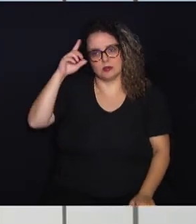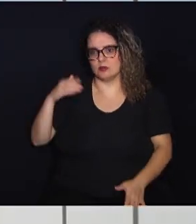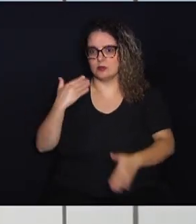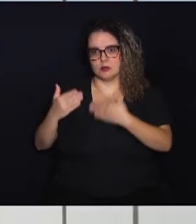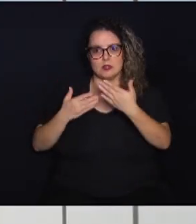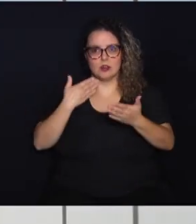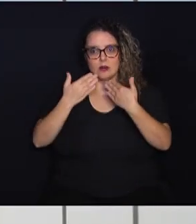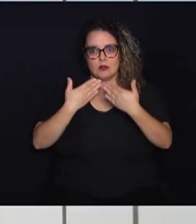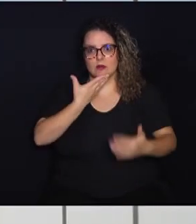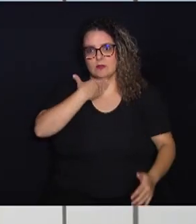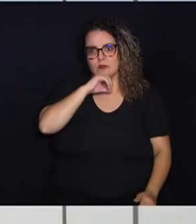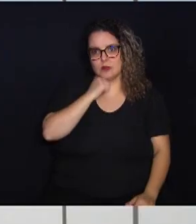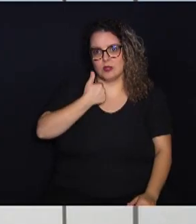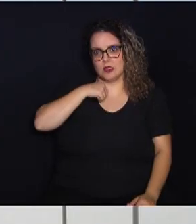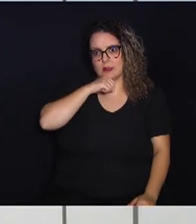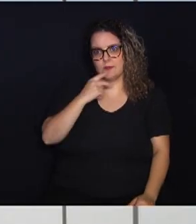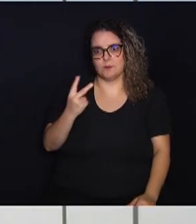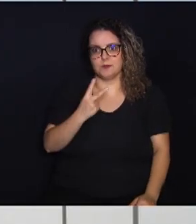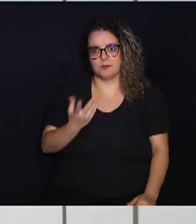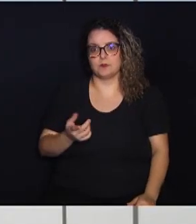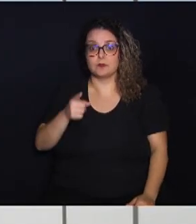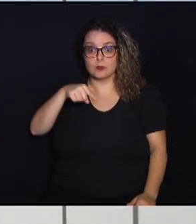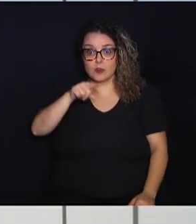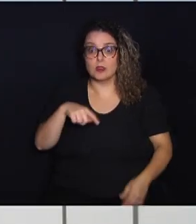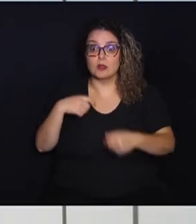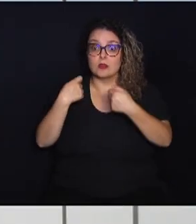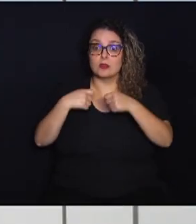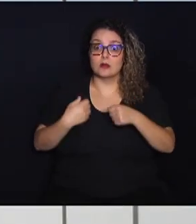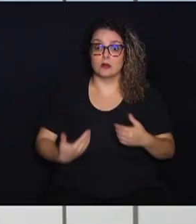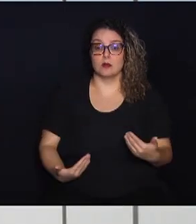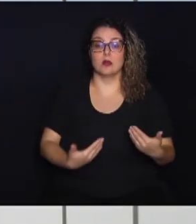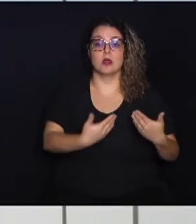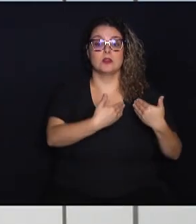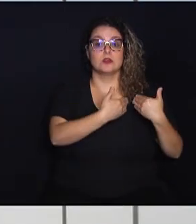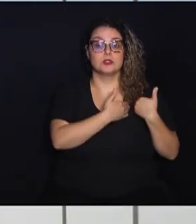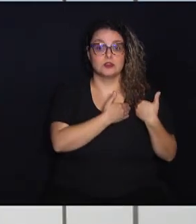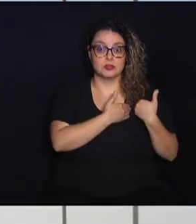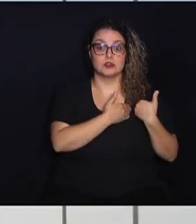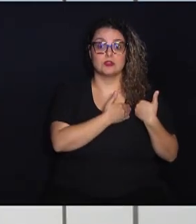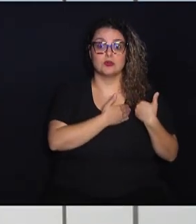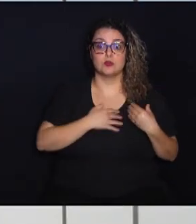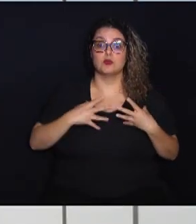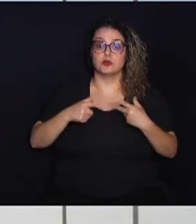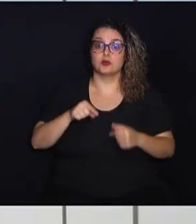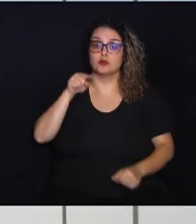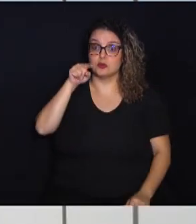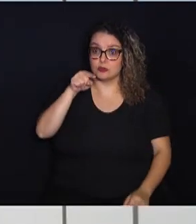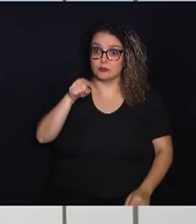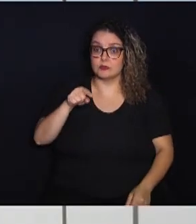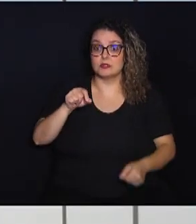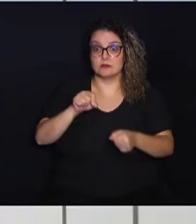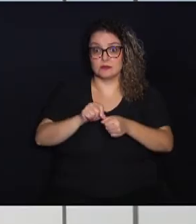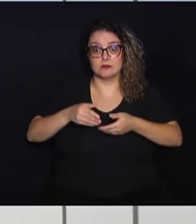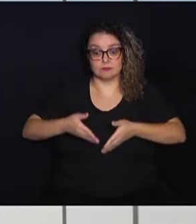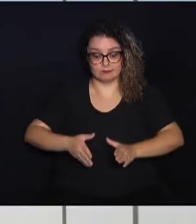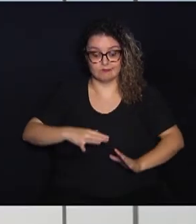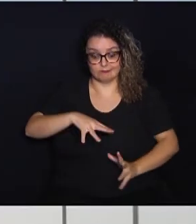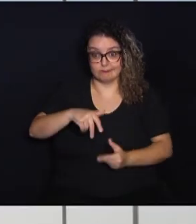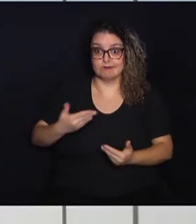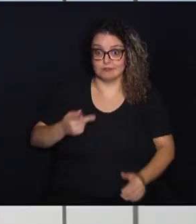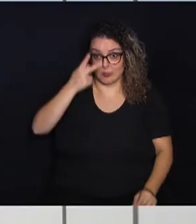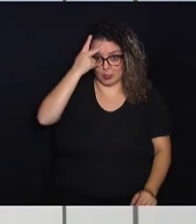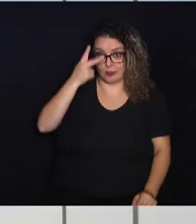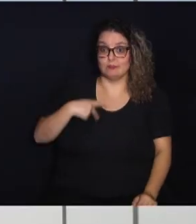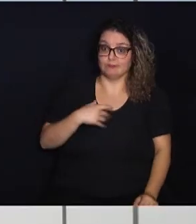diariamente. Vocês precisam ter responsabilidade por aquilo que vocês colocaram no mundo, que são os seus próprios